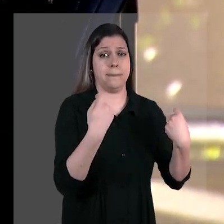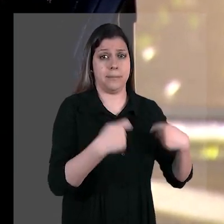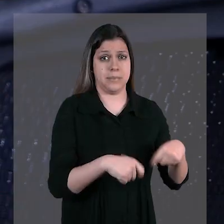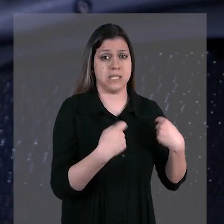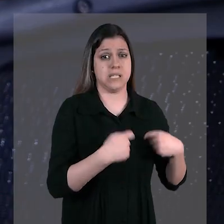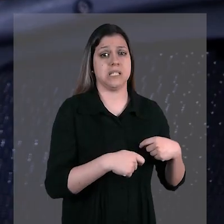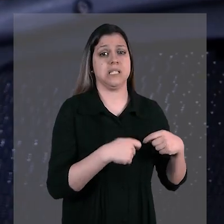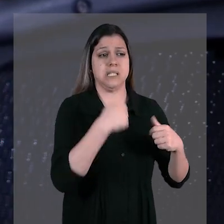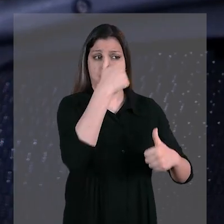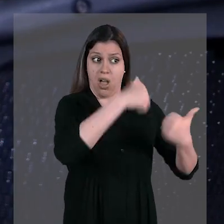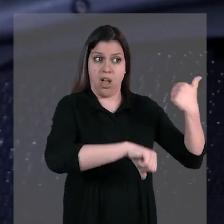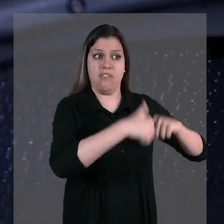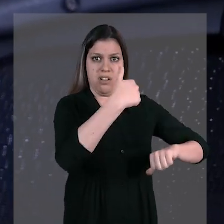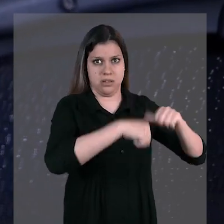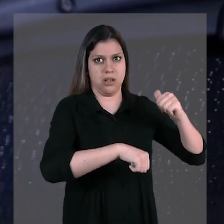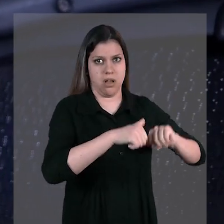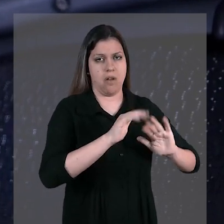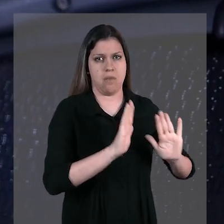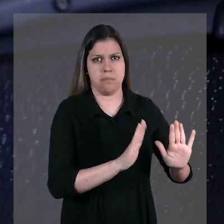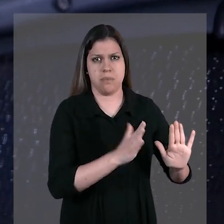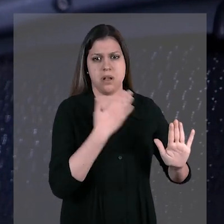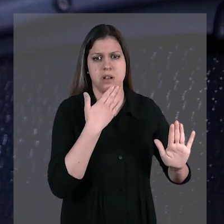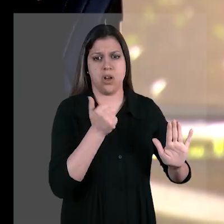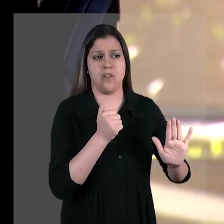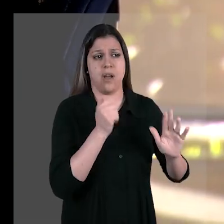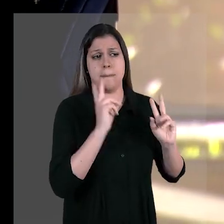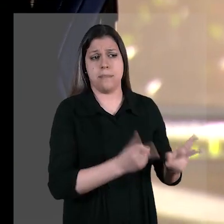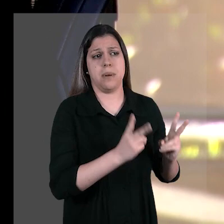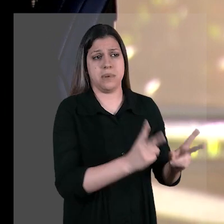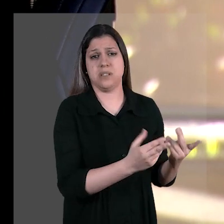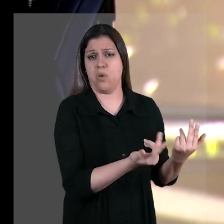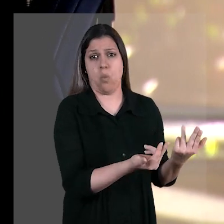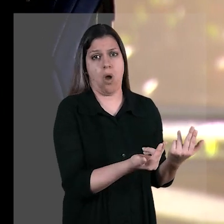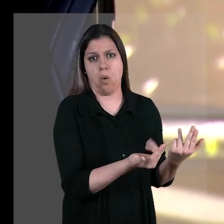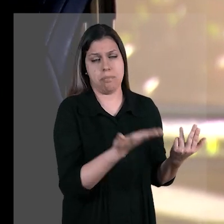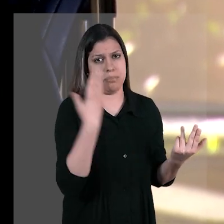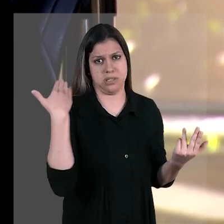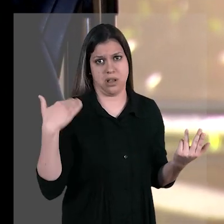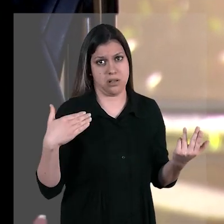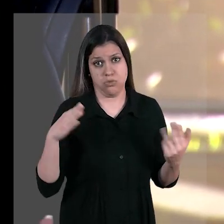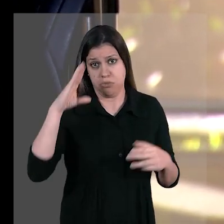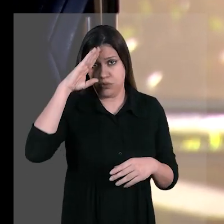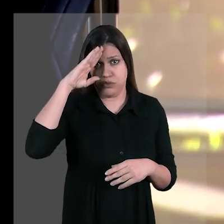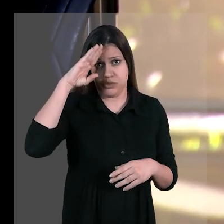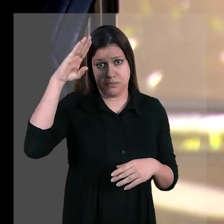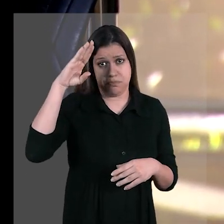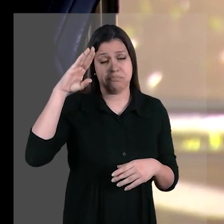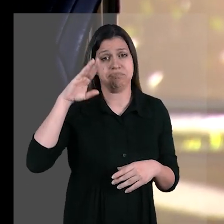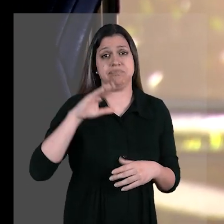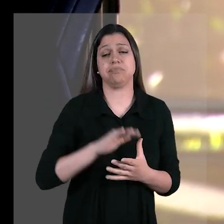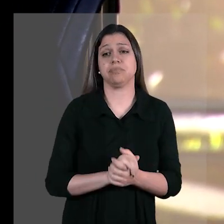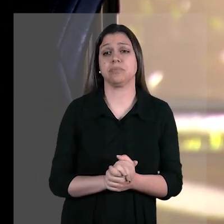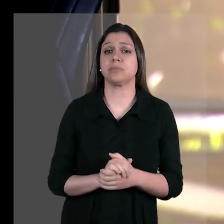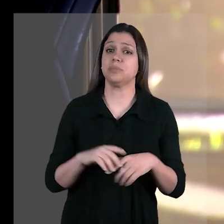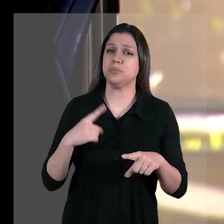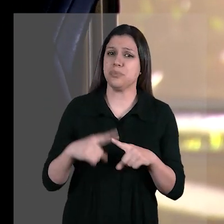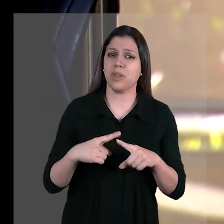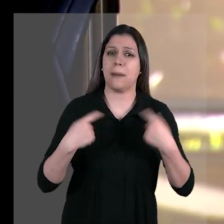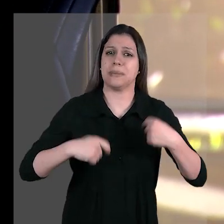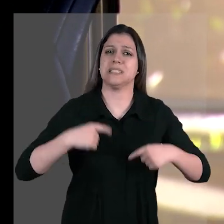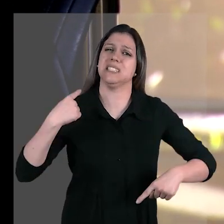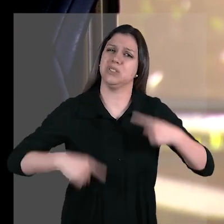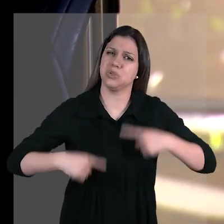ser melhor. Eles não serão contemplados de maneira alguma. Vai permanecer por enquanto do que era. Então, é porque demanda uma